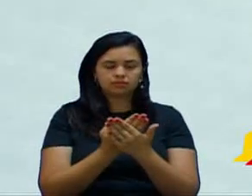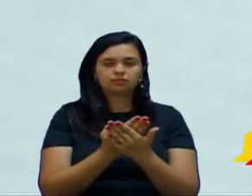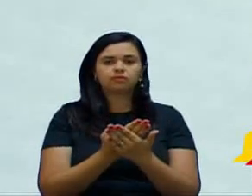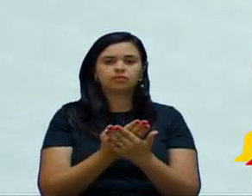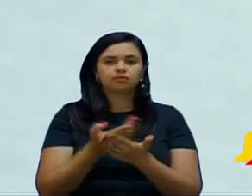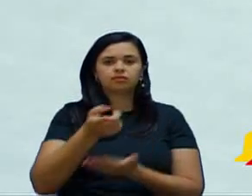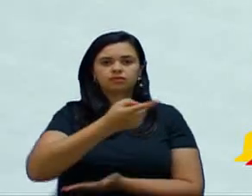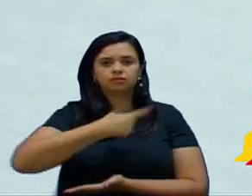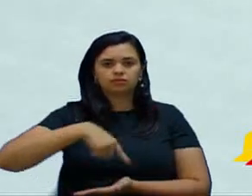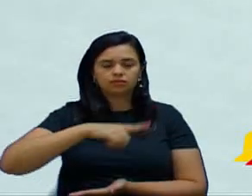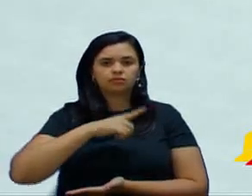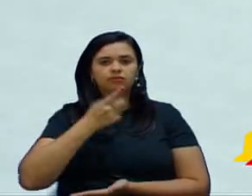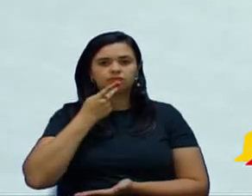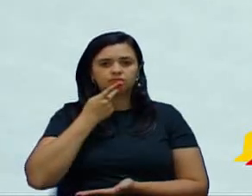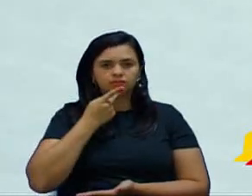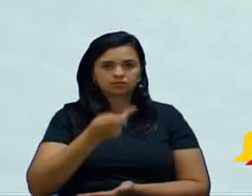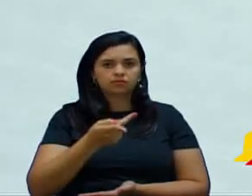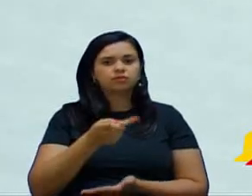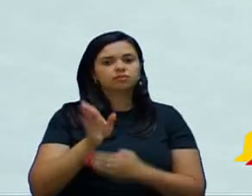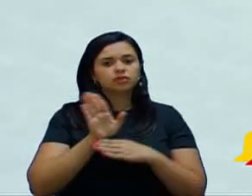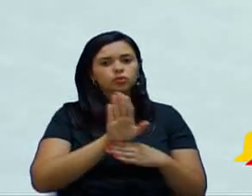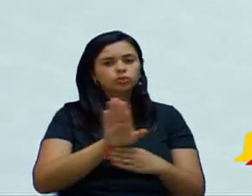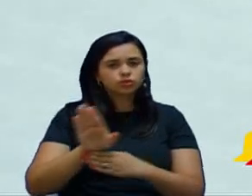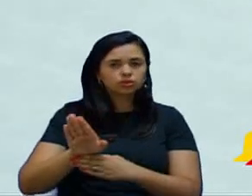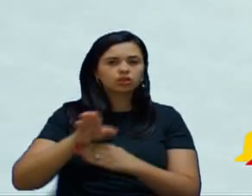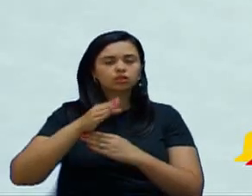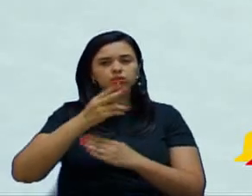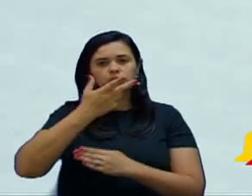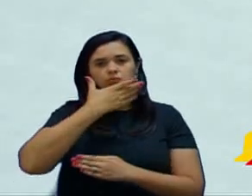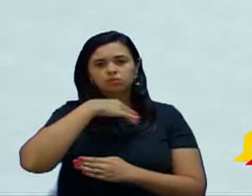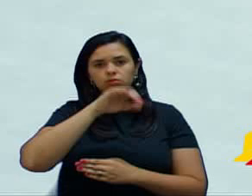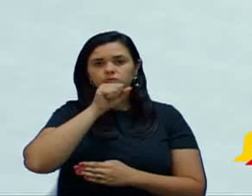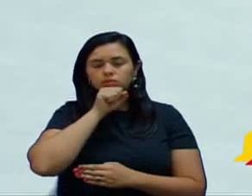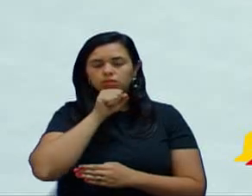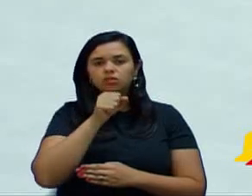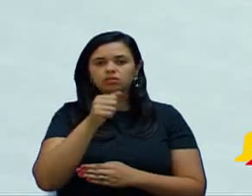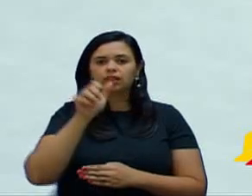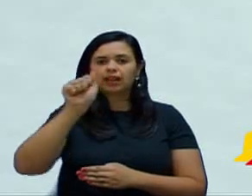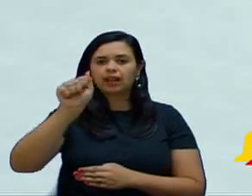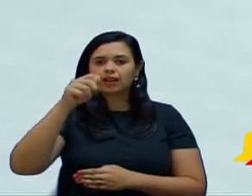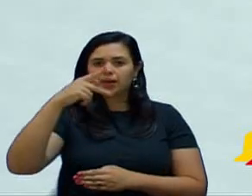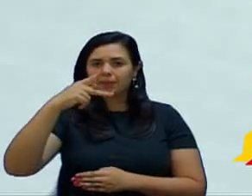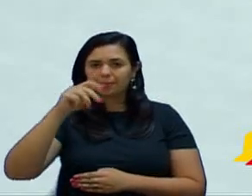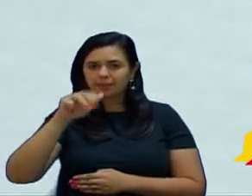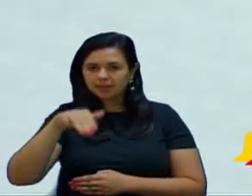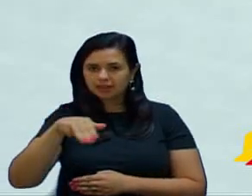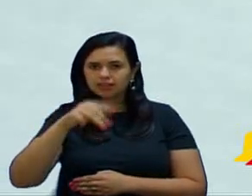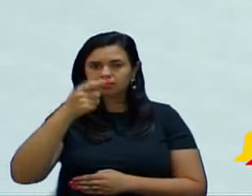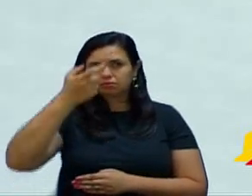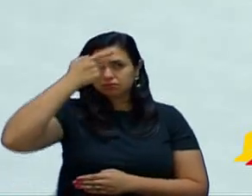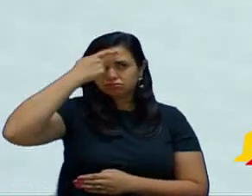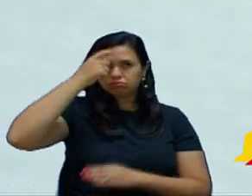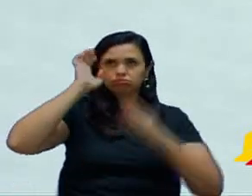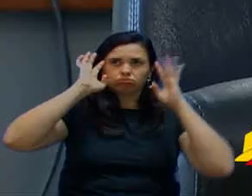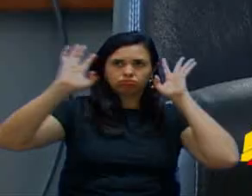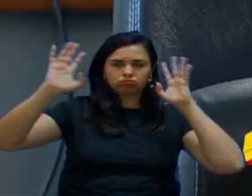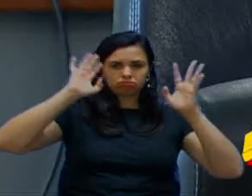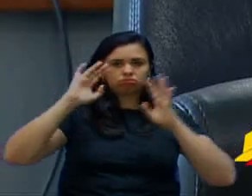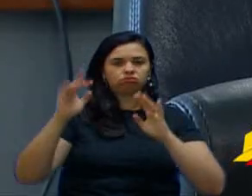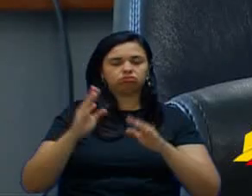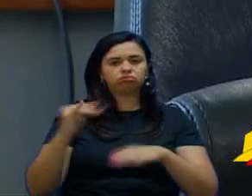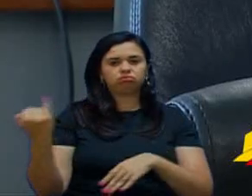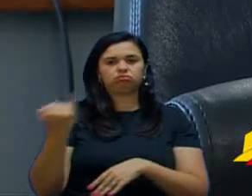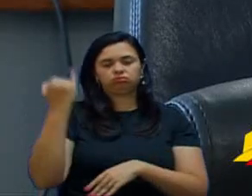falamos, conscientizamos os pais sobre a PM, a sua importância. Então, como conselheira